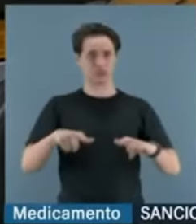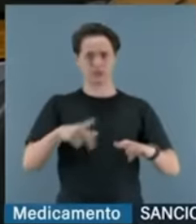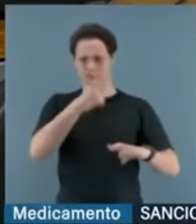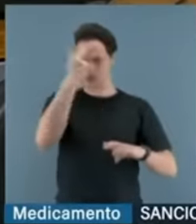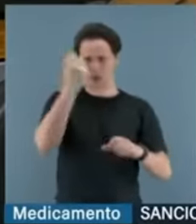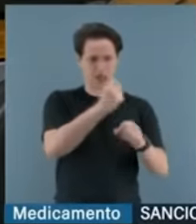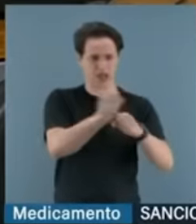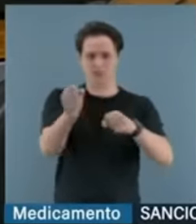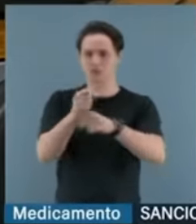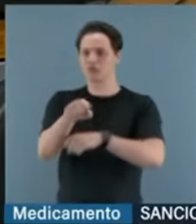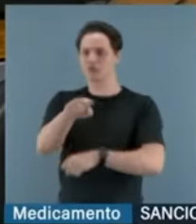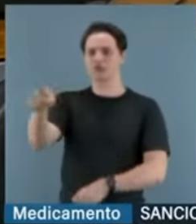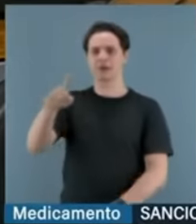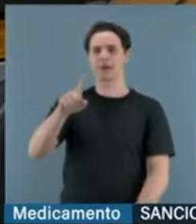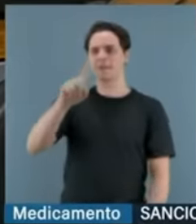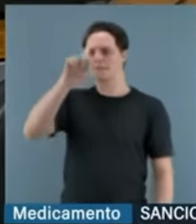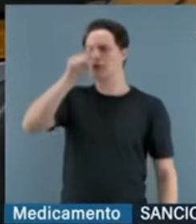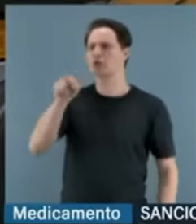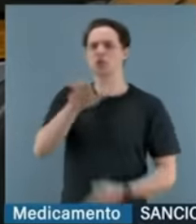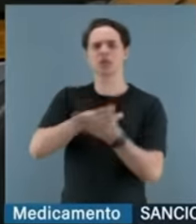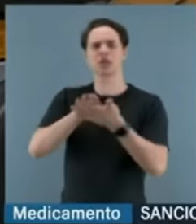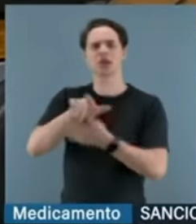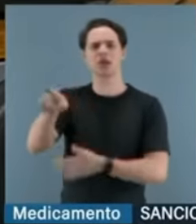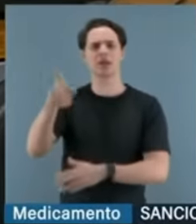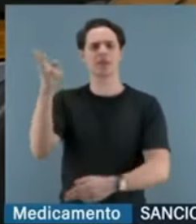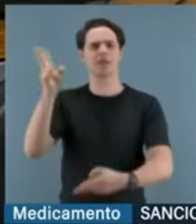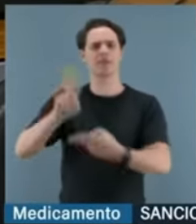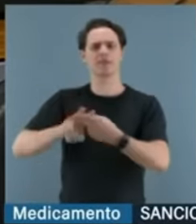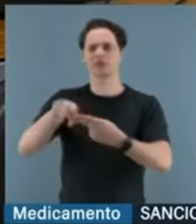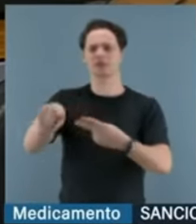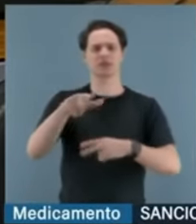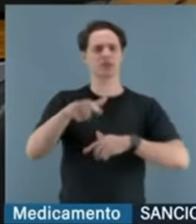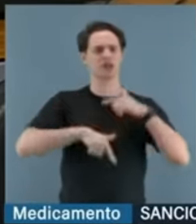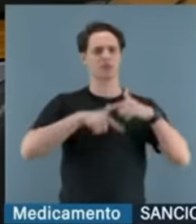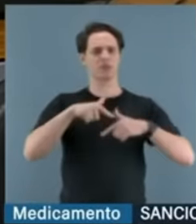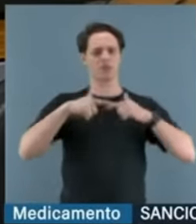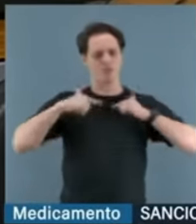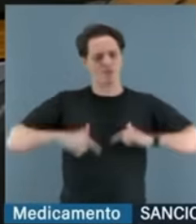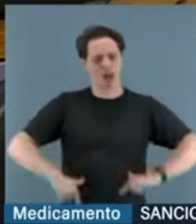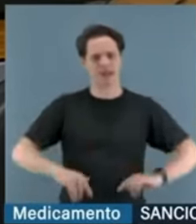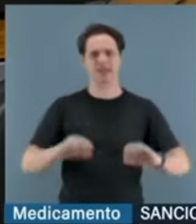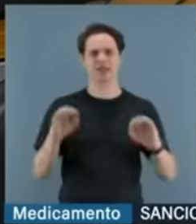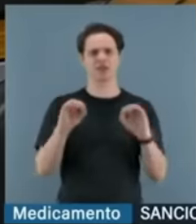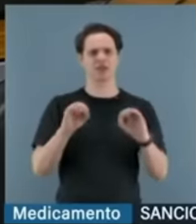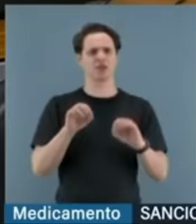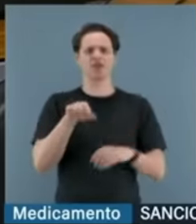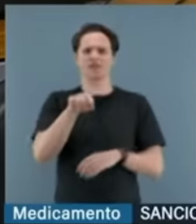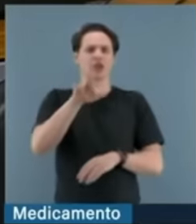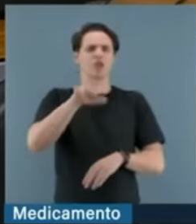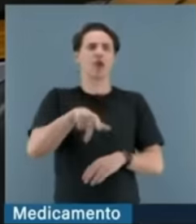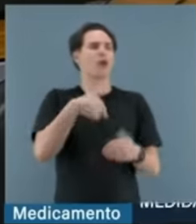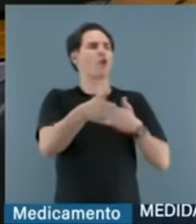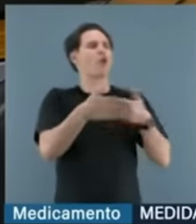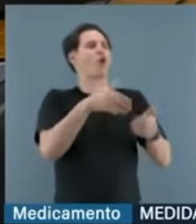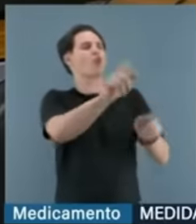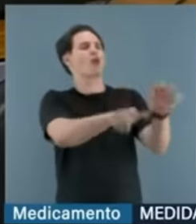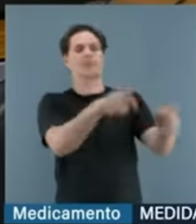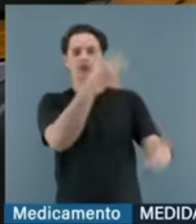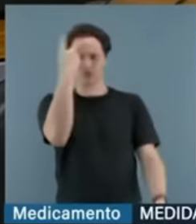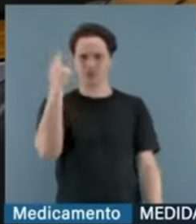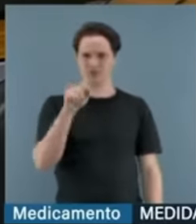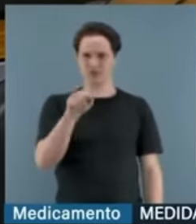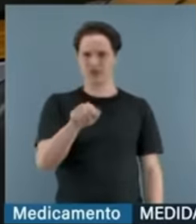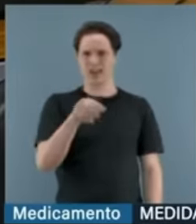depredando, o senhor não deu voz de prisão, o senhor não entrou no trabalho. O senhor não é qualquer um. Qualquer